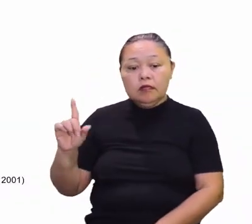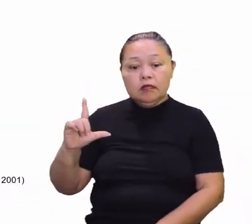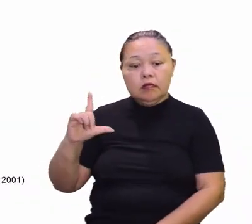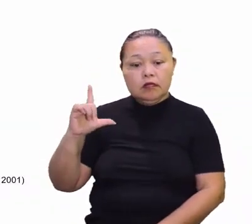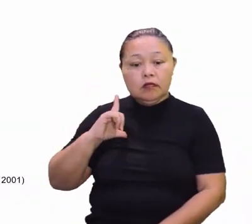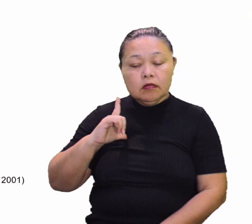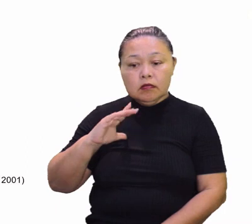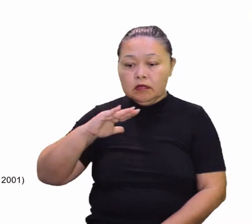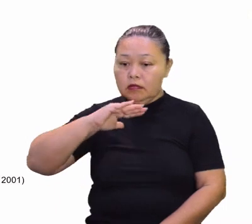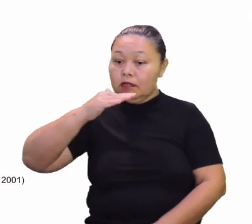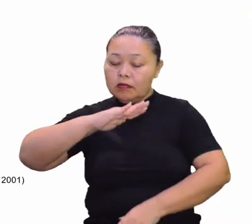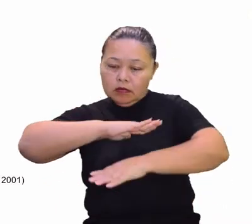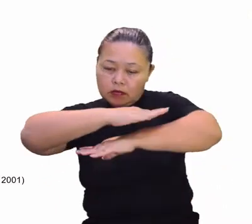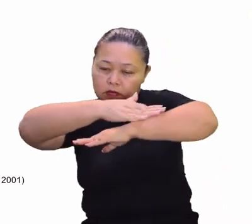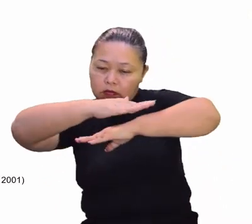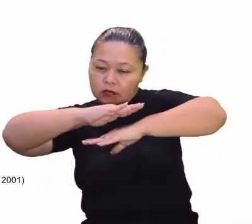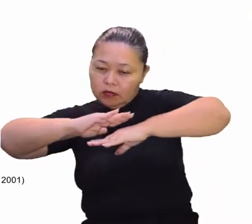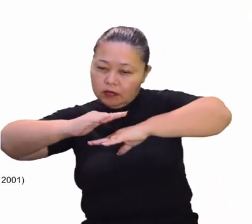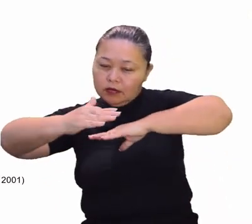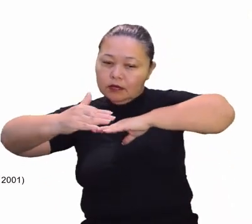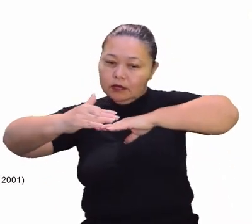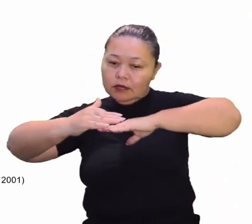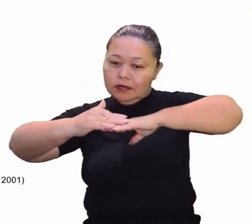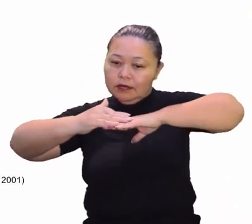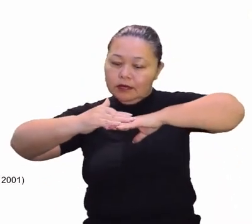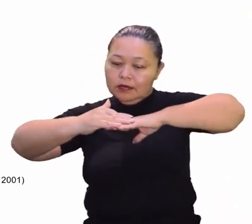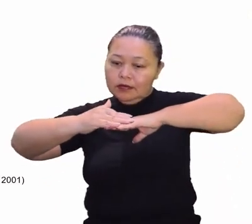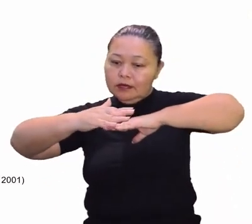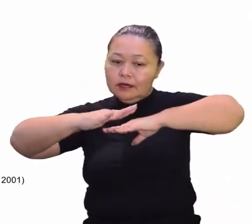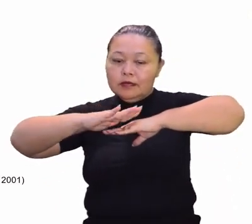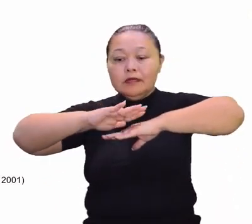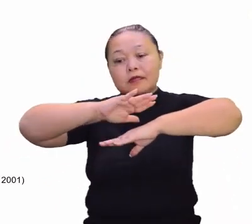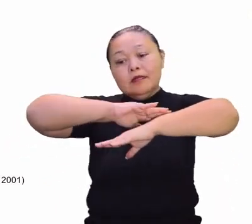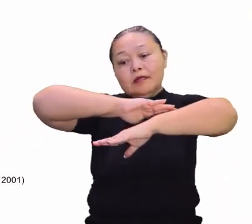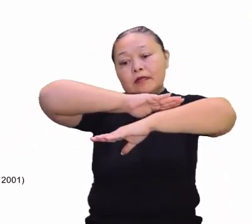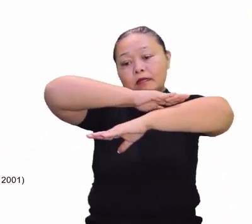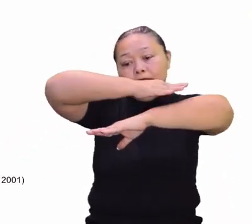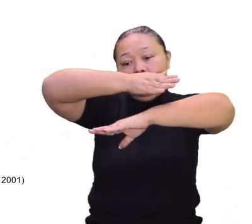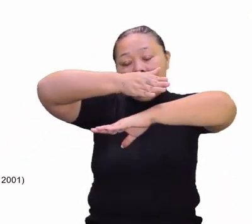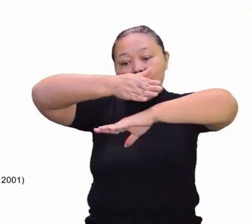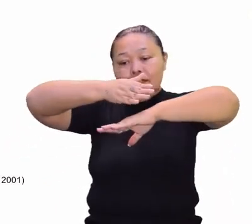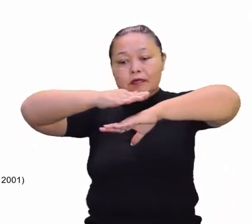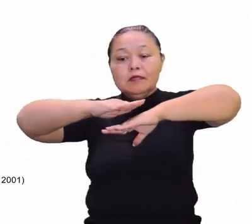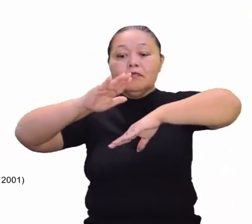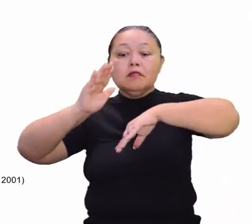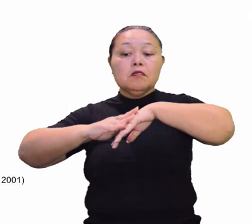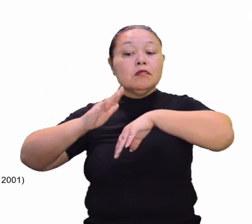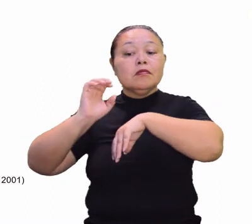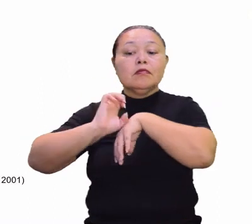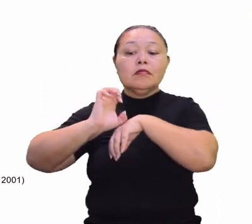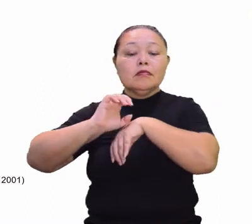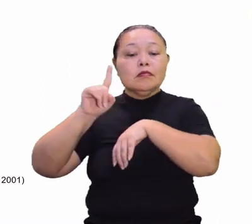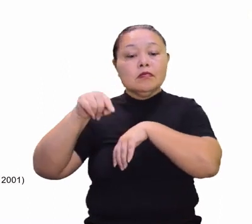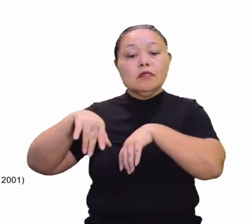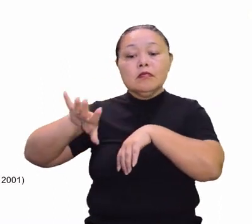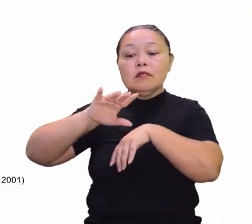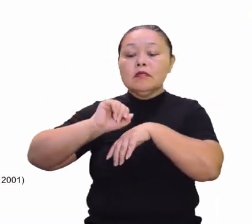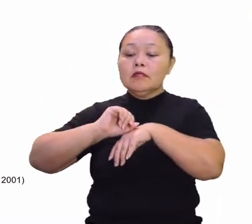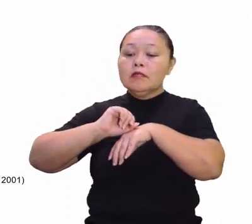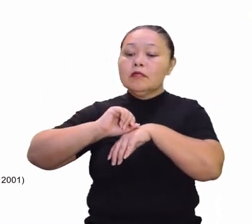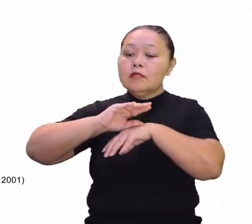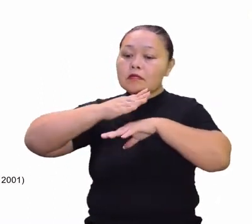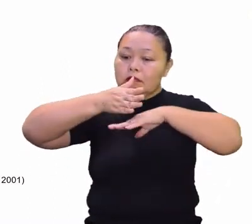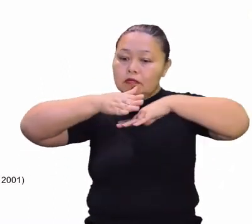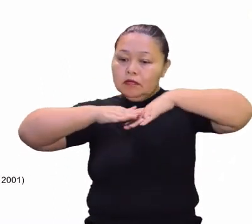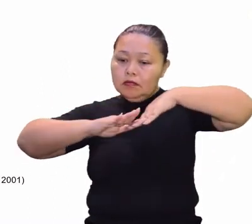a gente não tem um relevo acidentado. A gente vai encontrar o quê? Planícies, né? E o que predomina no estado, vamos colocar, são as áreas